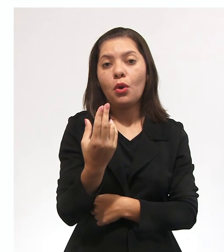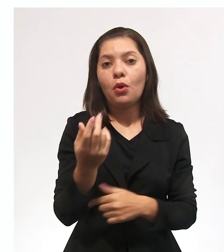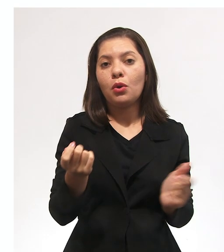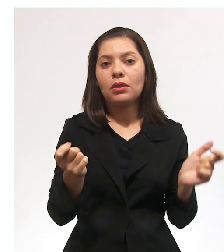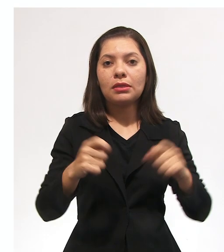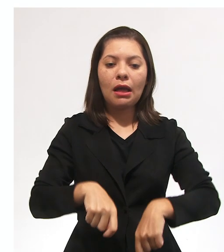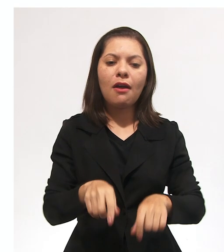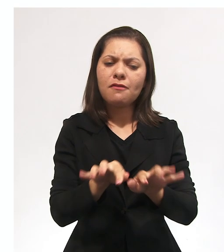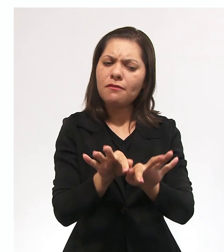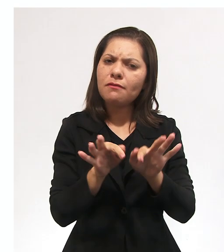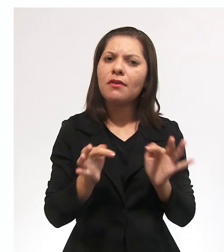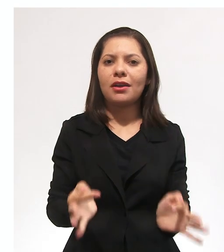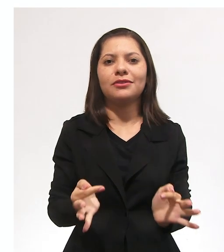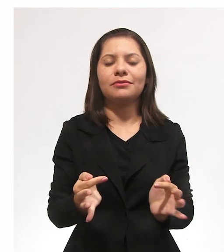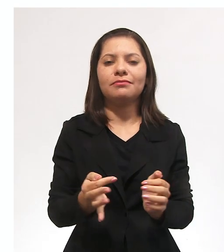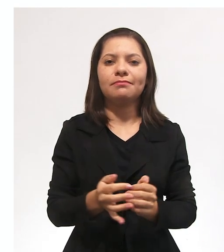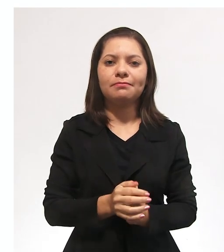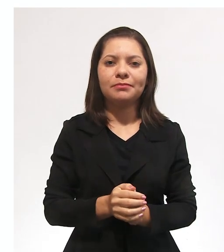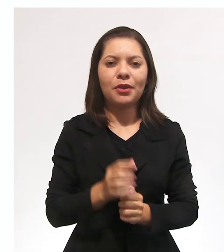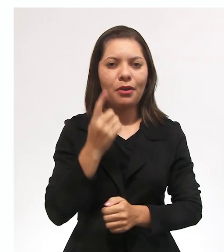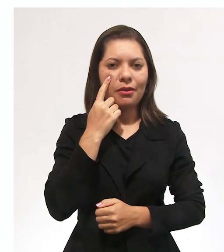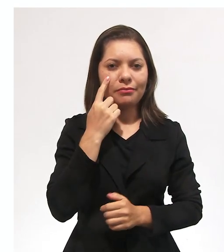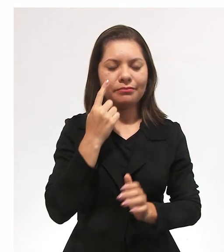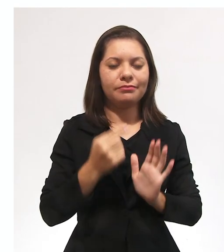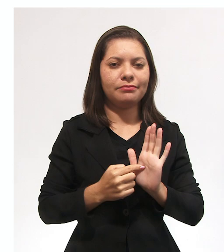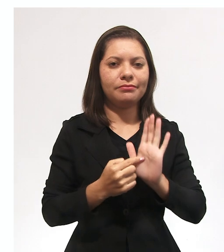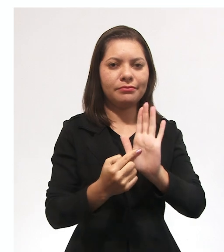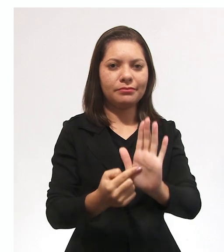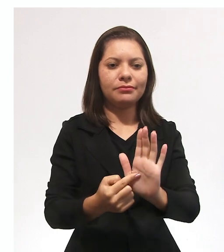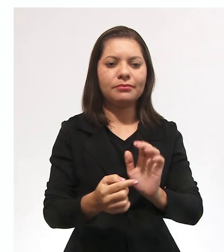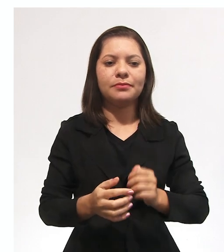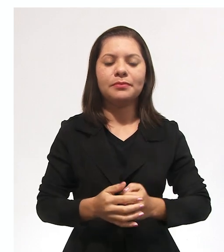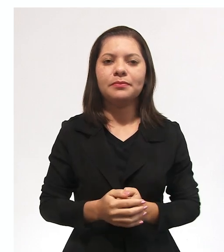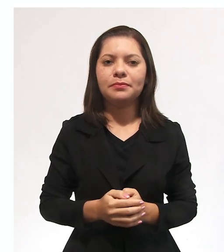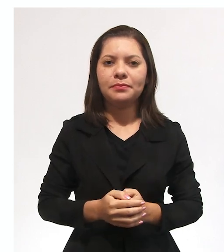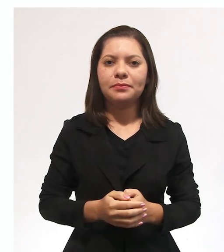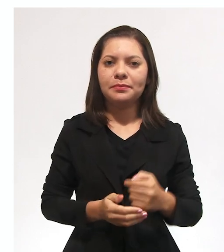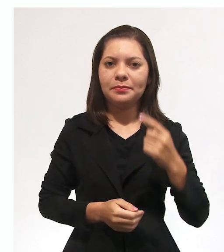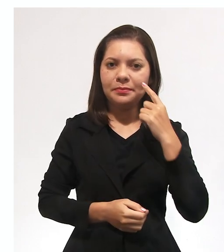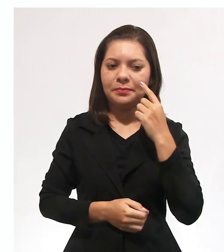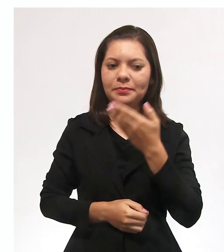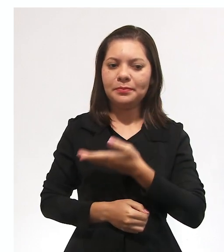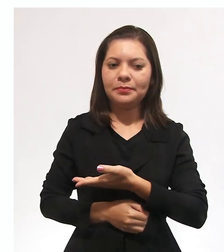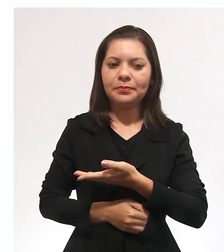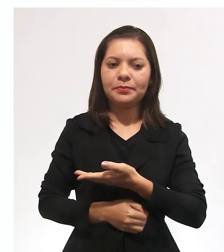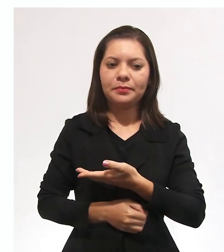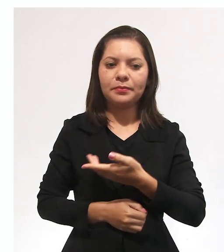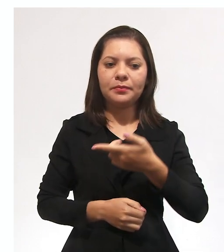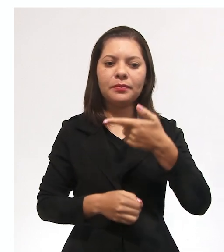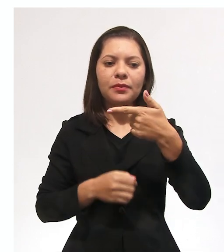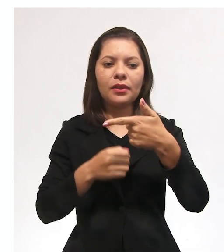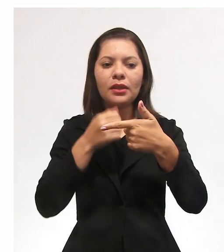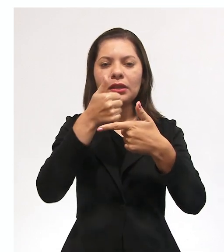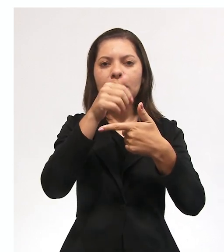a simplificação, tá? Deixa eu demonstrar aqui. 15 sobre 100, né?